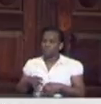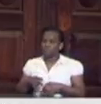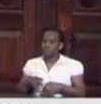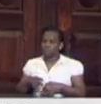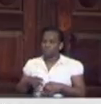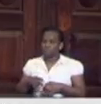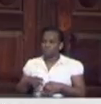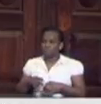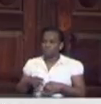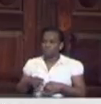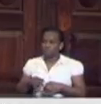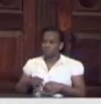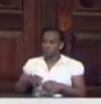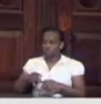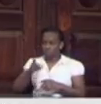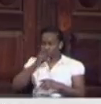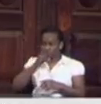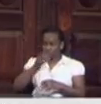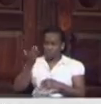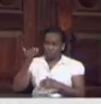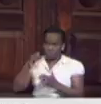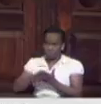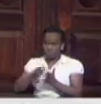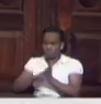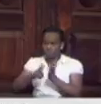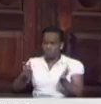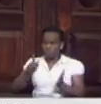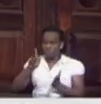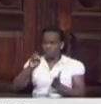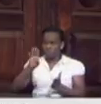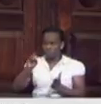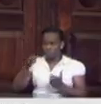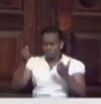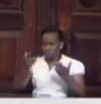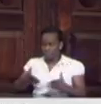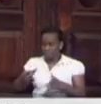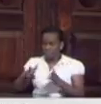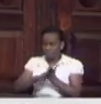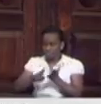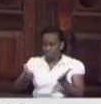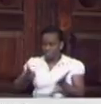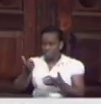aliás, no último domingo no jornal o Globo, falando em artigo,